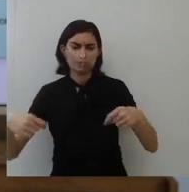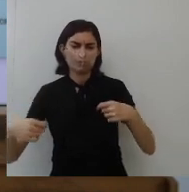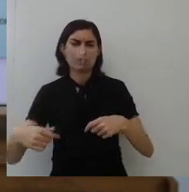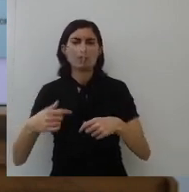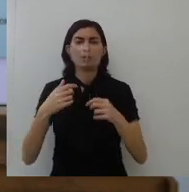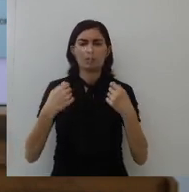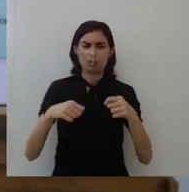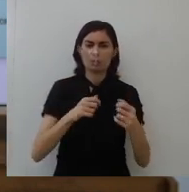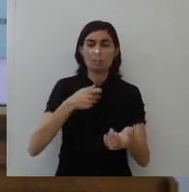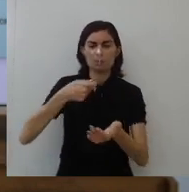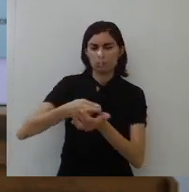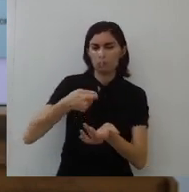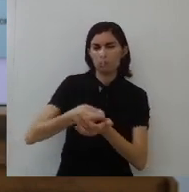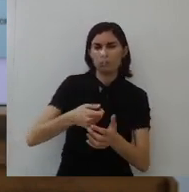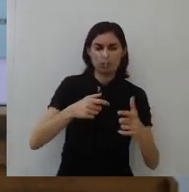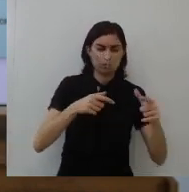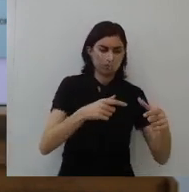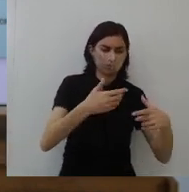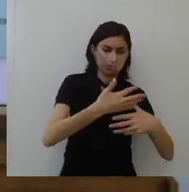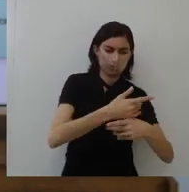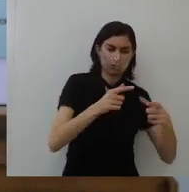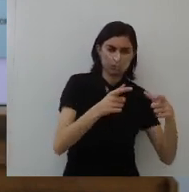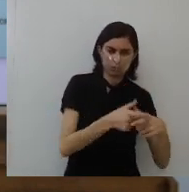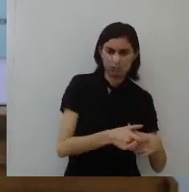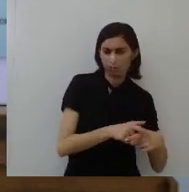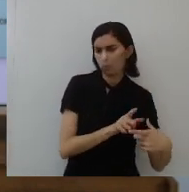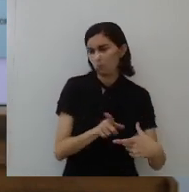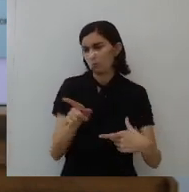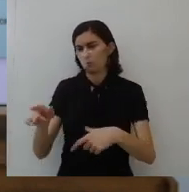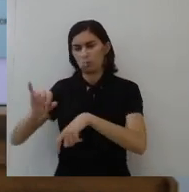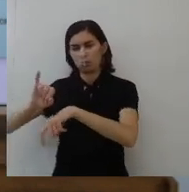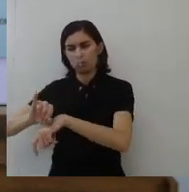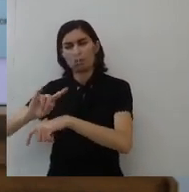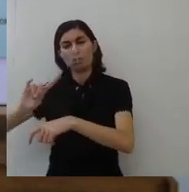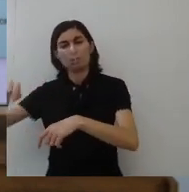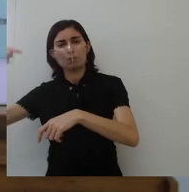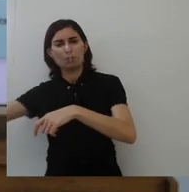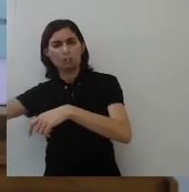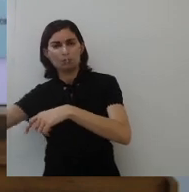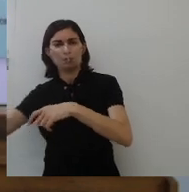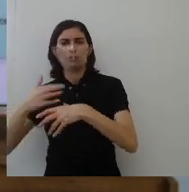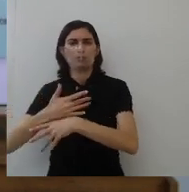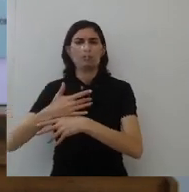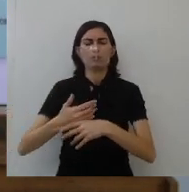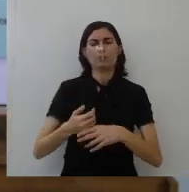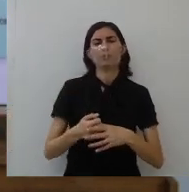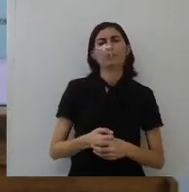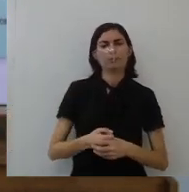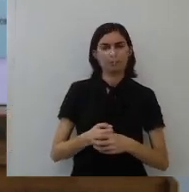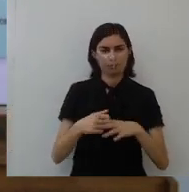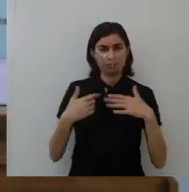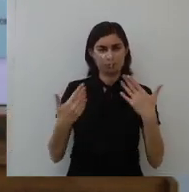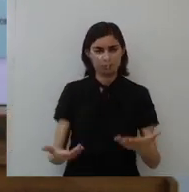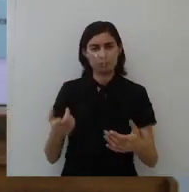necessariamente passar da menor para a cidade maior. Então, voltando aqui no visor de